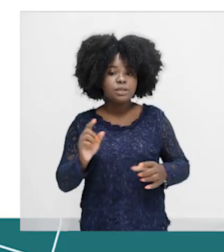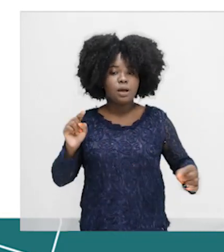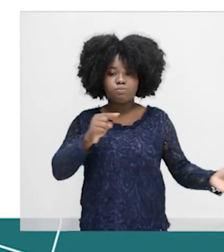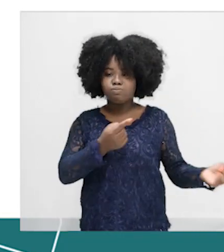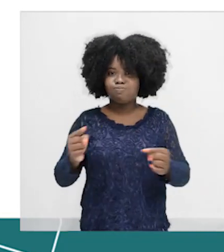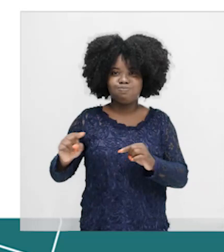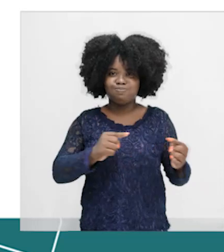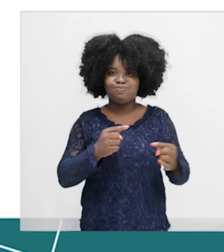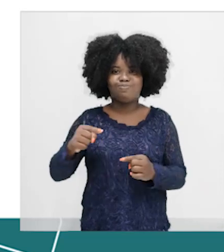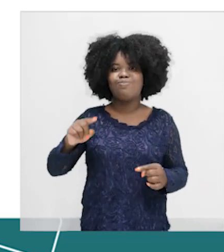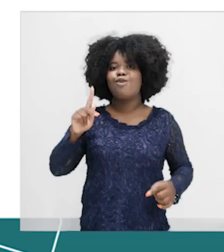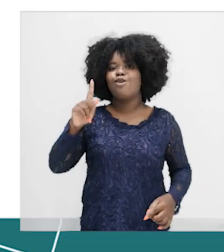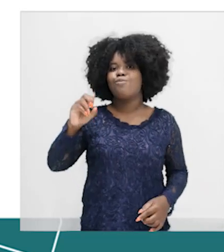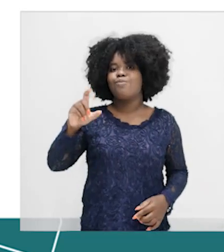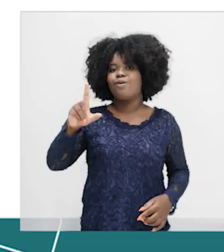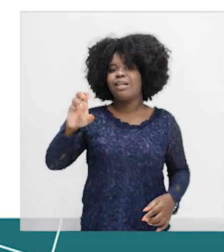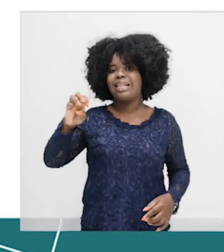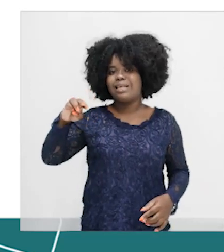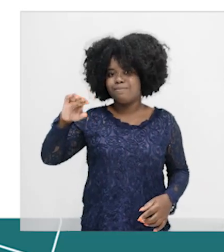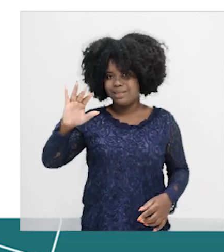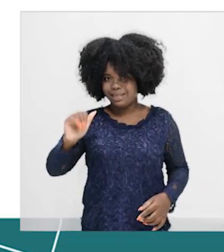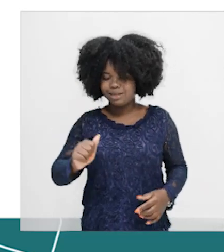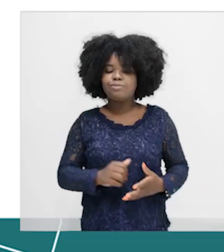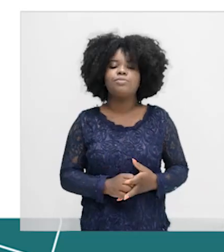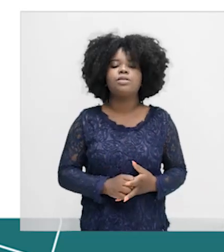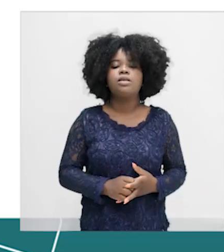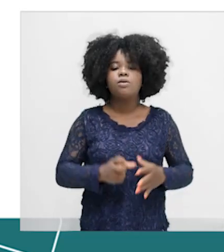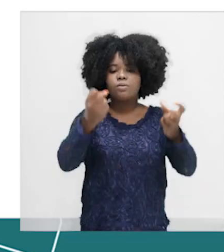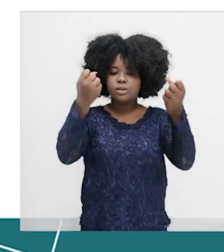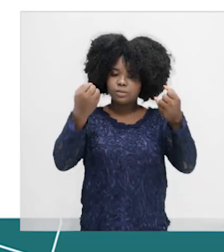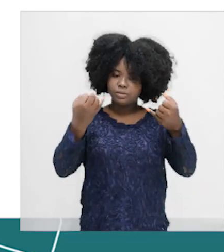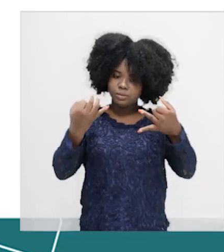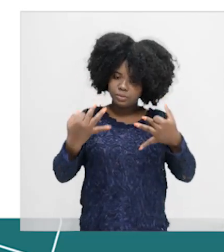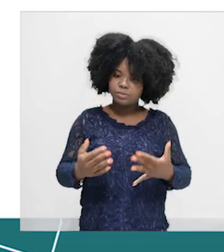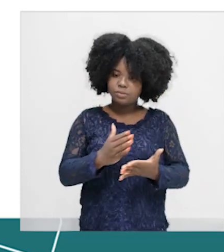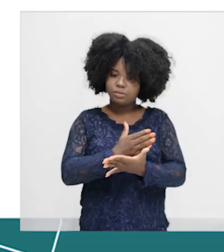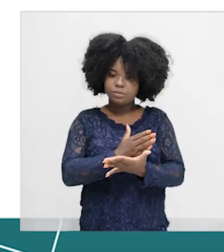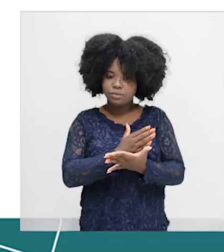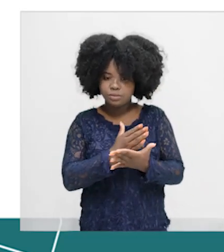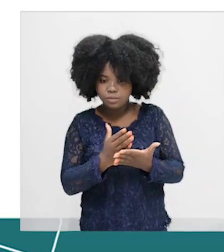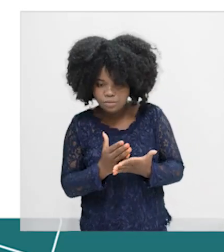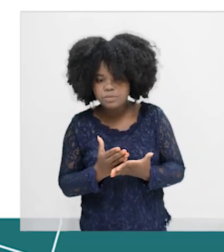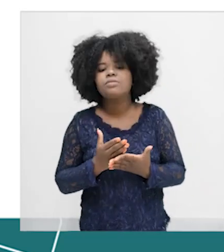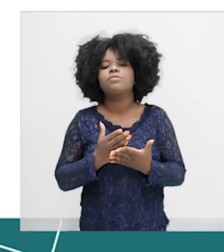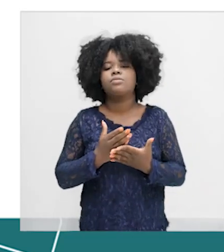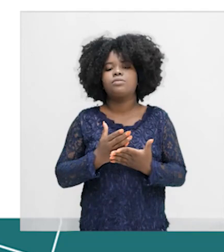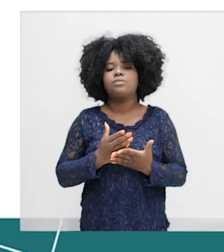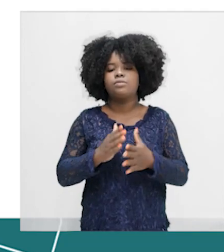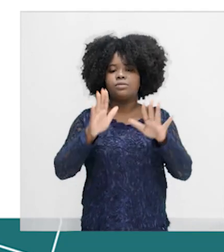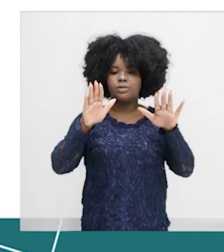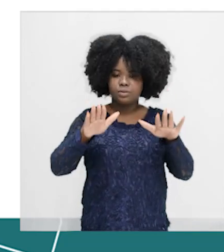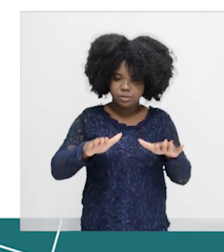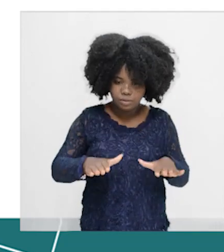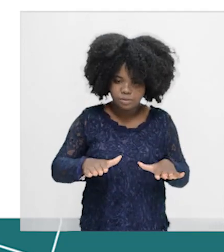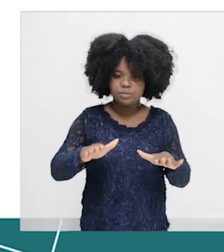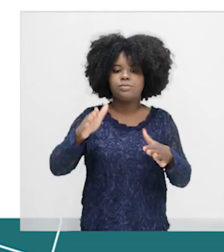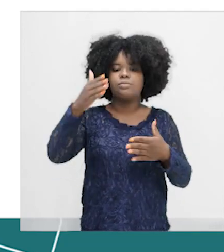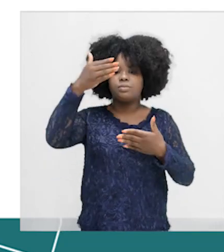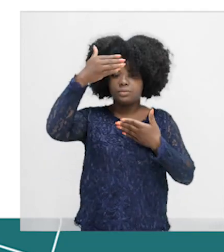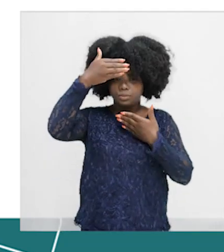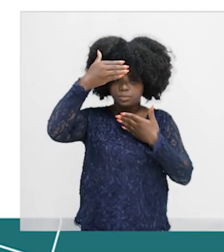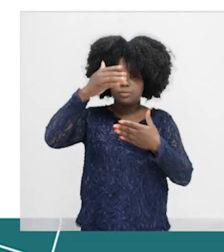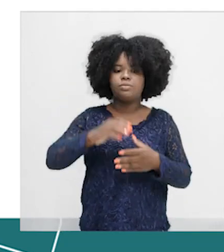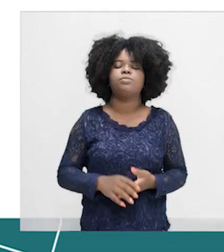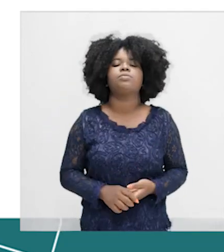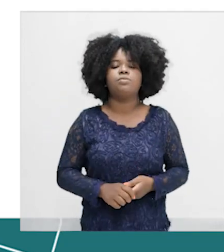gente fala principalmente nos preconceitos que a gente tem sem ter noção sobre isso. Então eu coloquei uma charge para a gente pensar um pouco sobre essa questão do